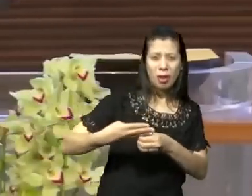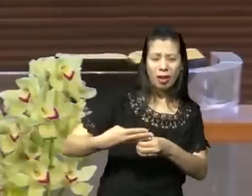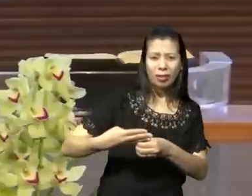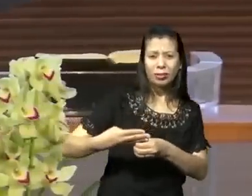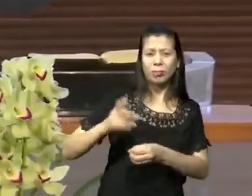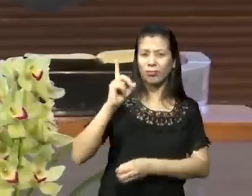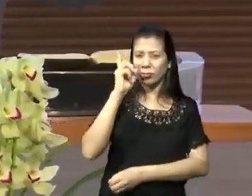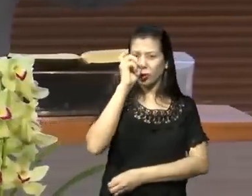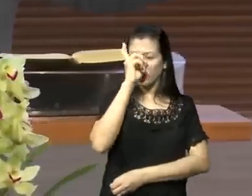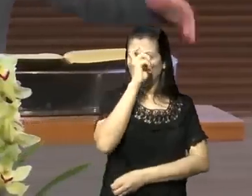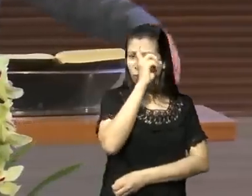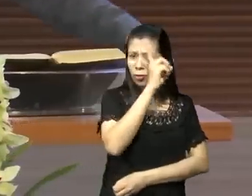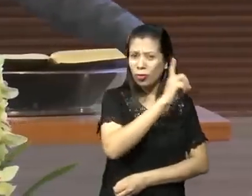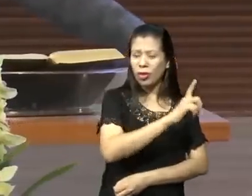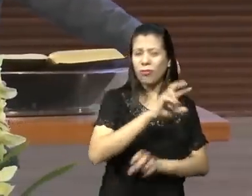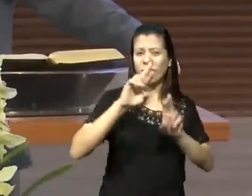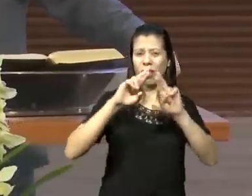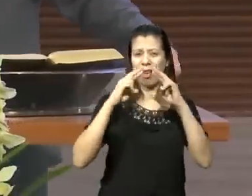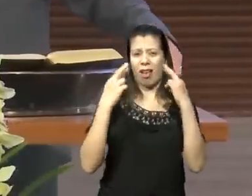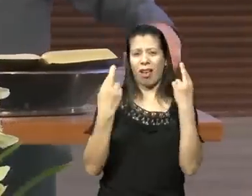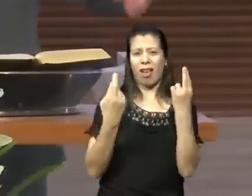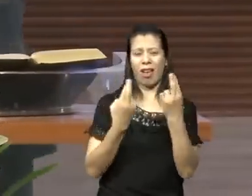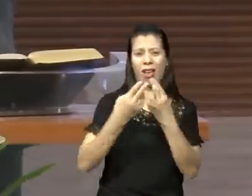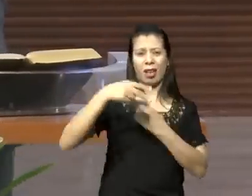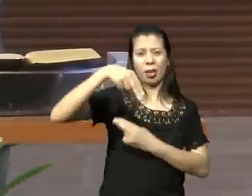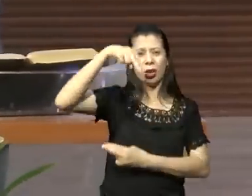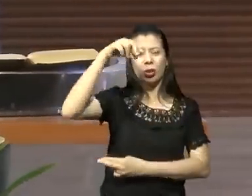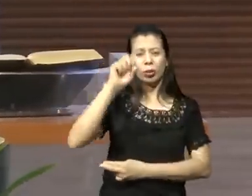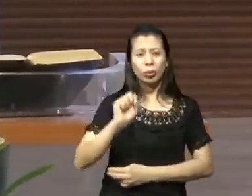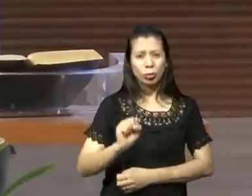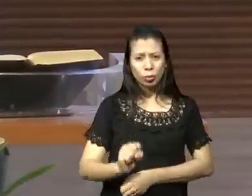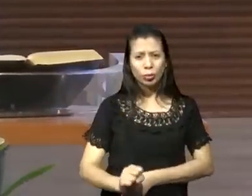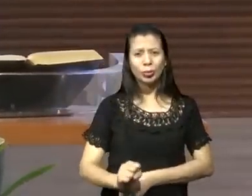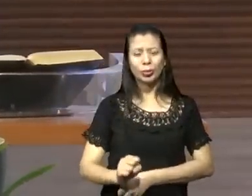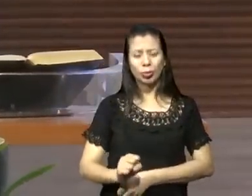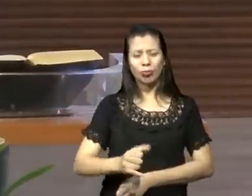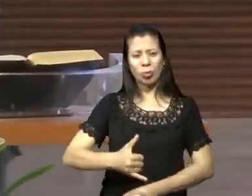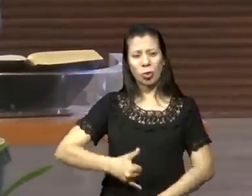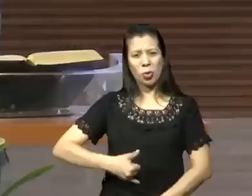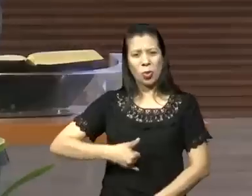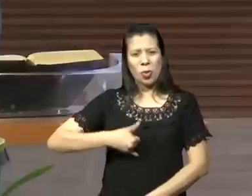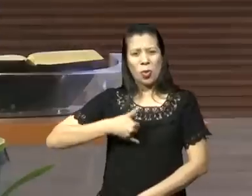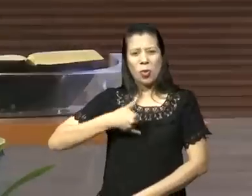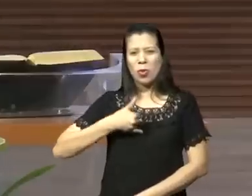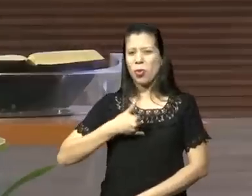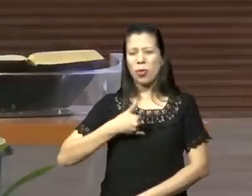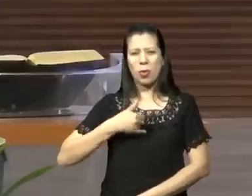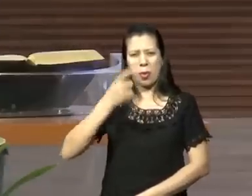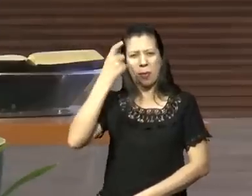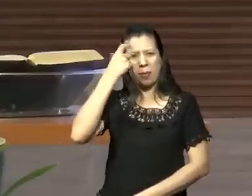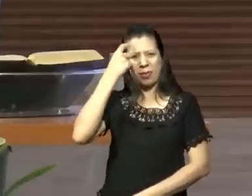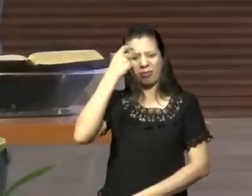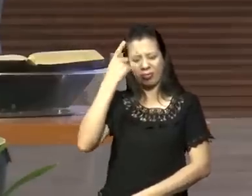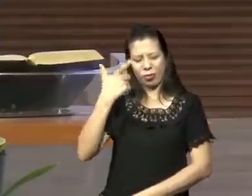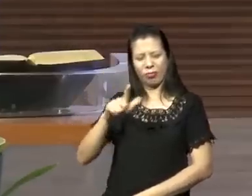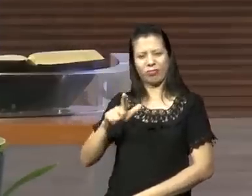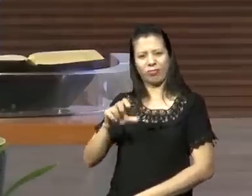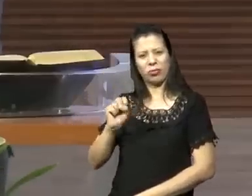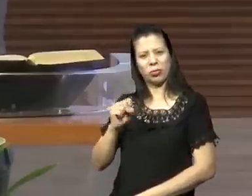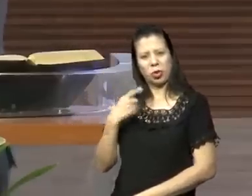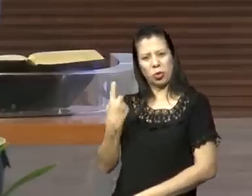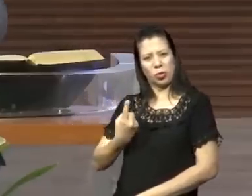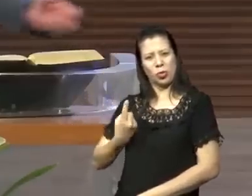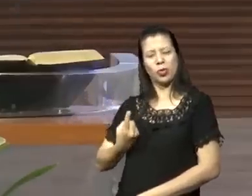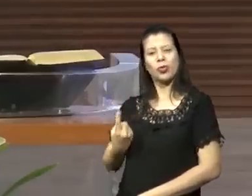como nunca fomos escravo de ninguém irmãos orgulho a cegueira era o escravos da maldade da